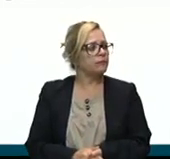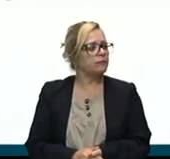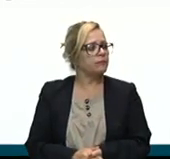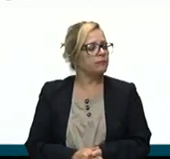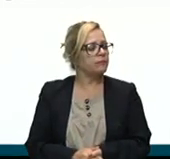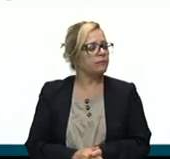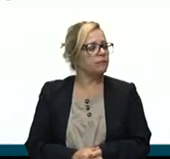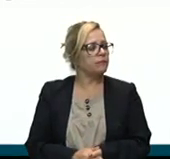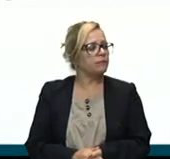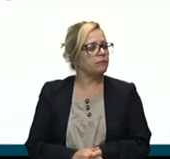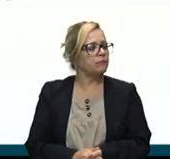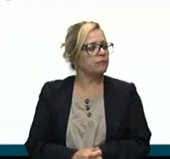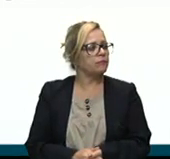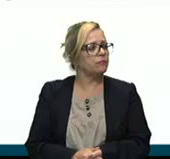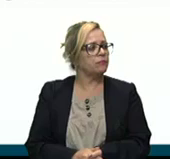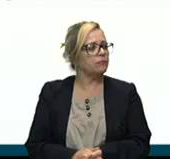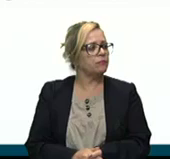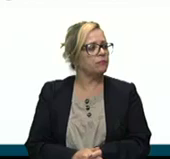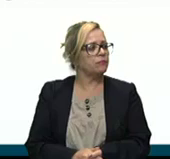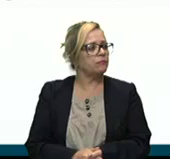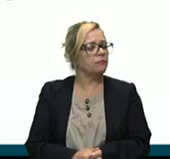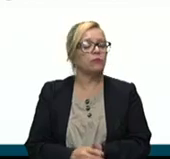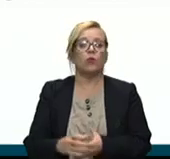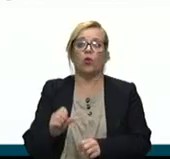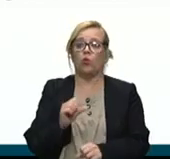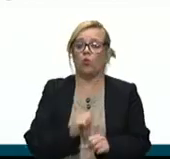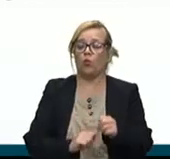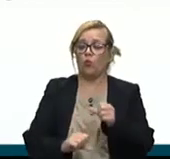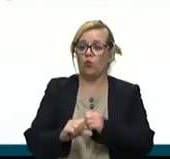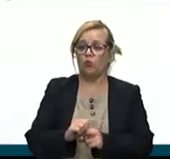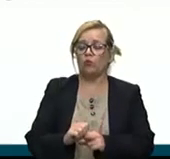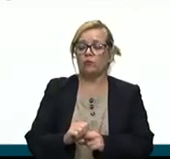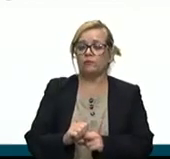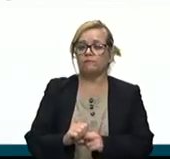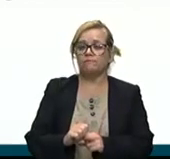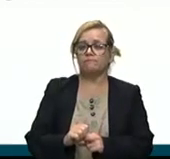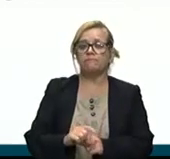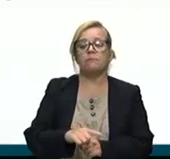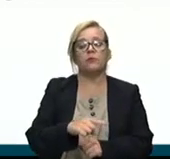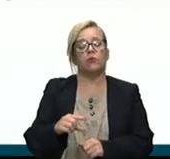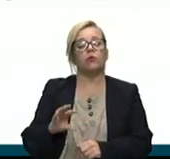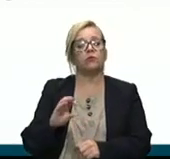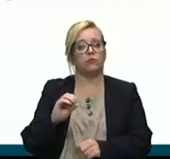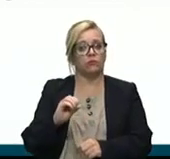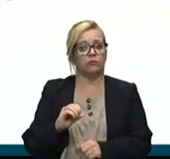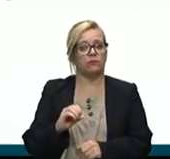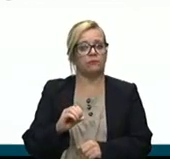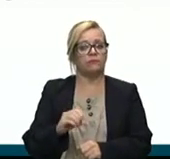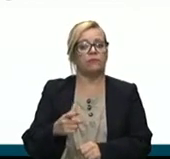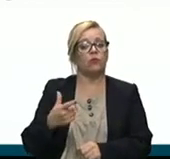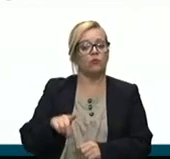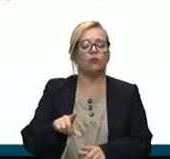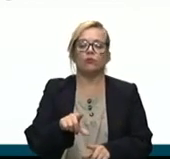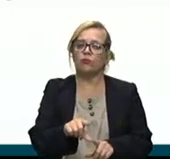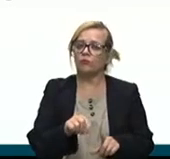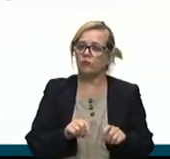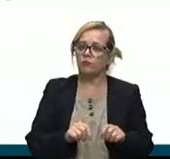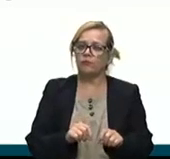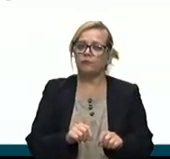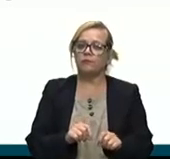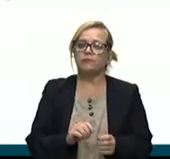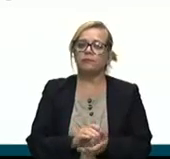para a hipótese nula e, contrariando, né, a hipótese alternativa, menor que zero. A outra opção